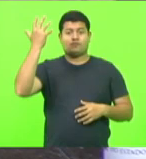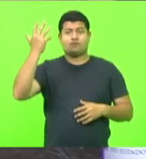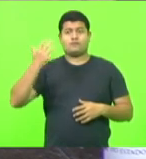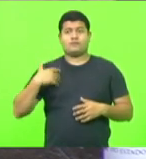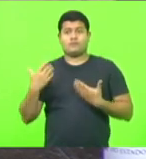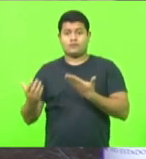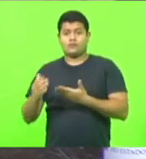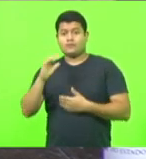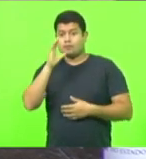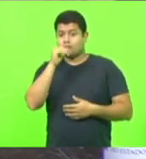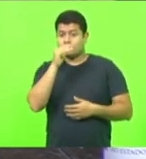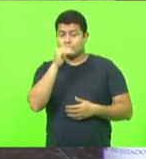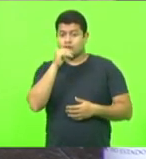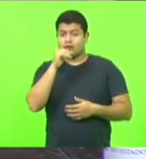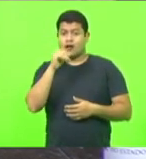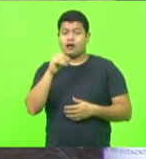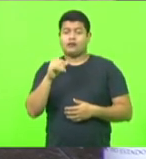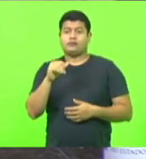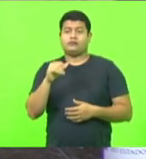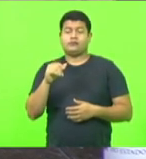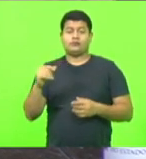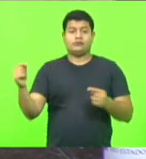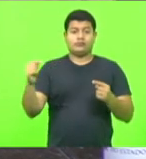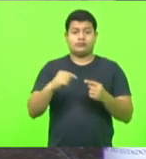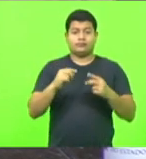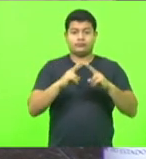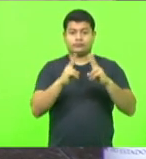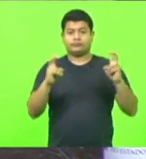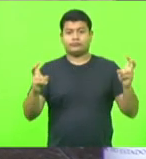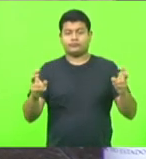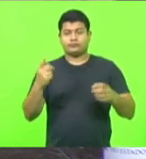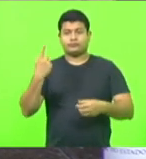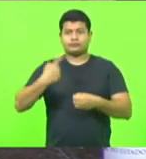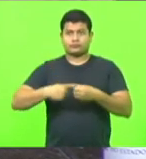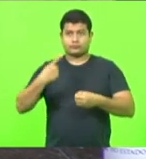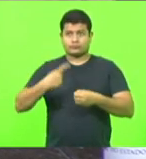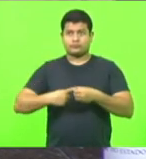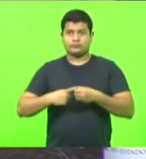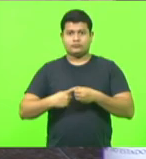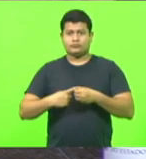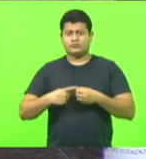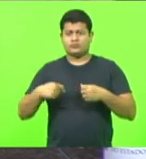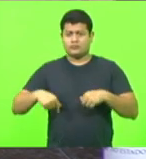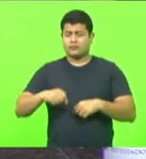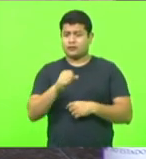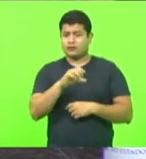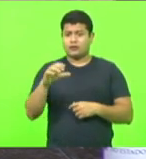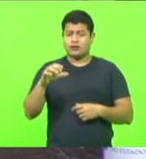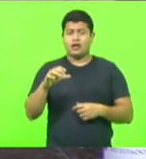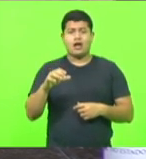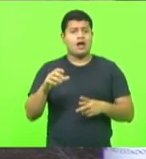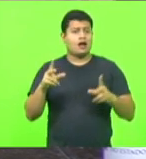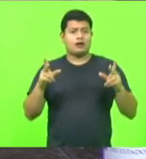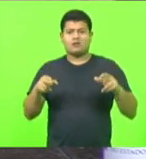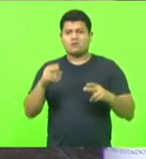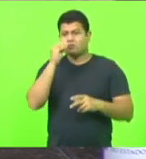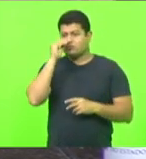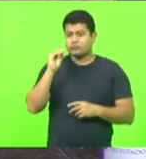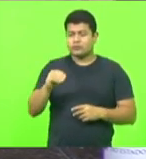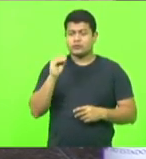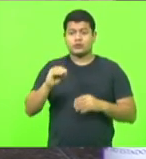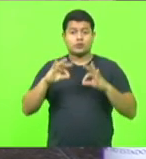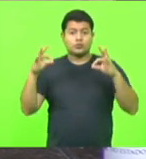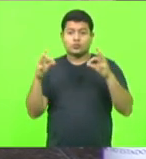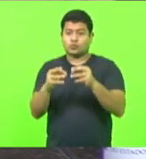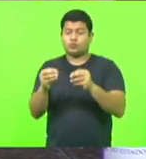Casan com Florianópolis. E um descaso com uma cidade catarinense é um descaso com todo o estado de Santa Catarina. A Casan, mais